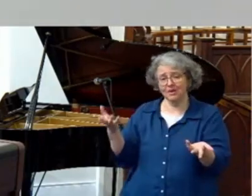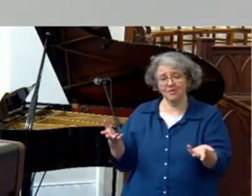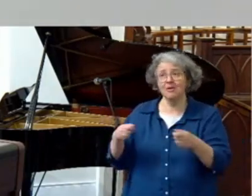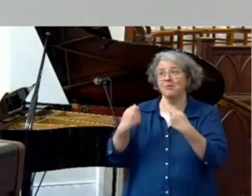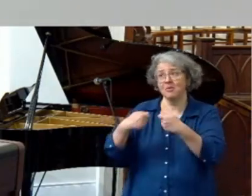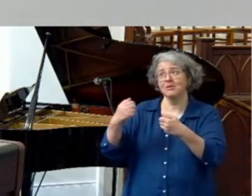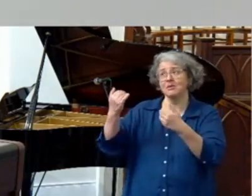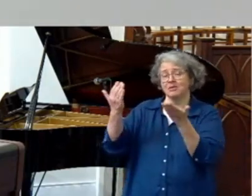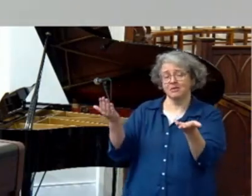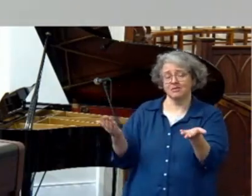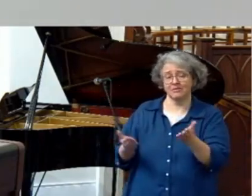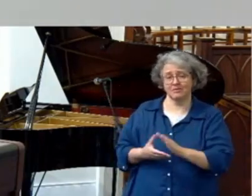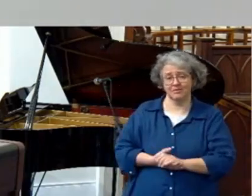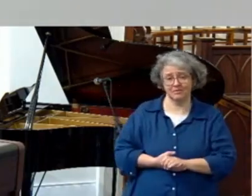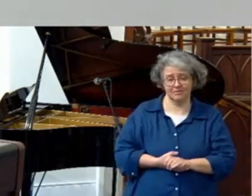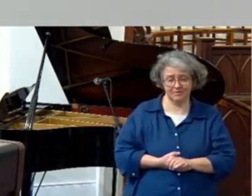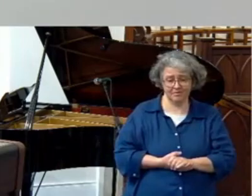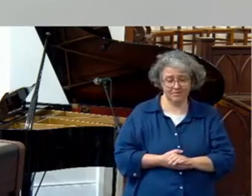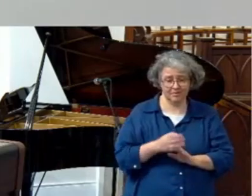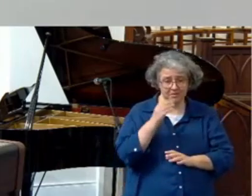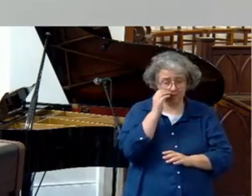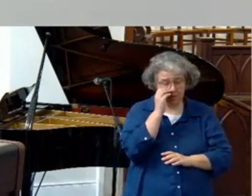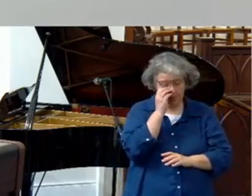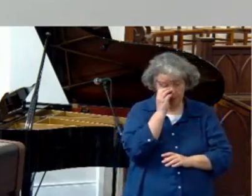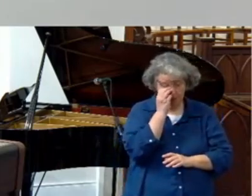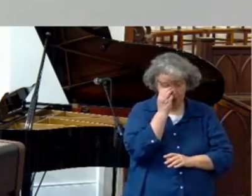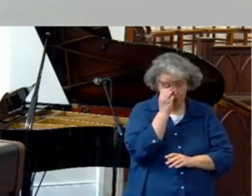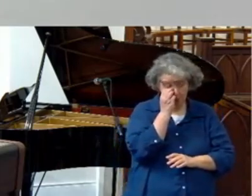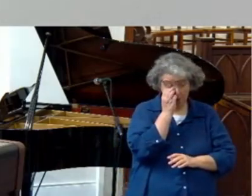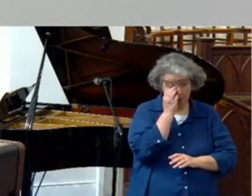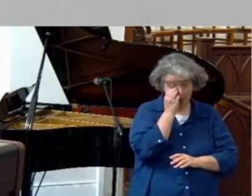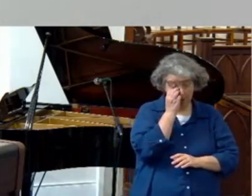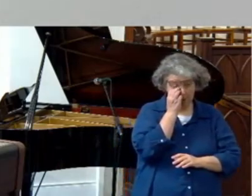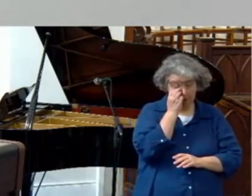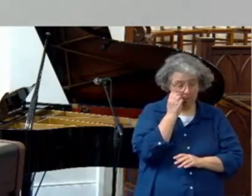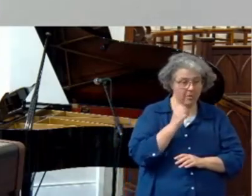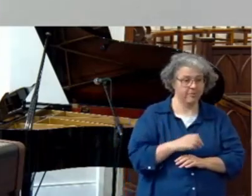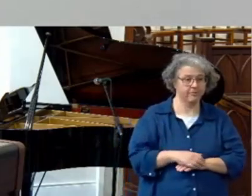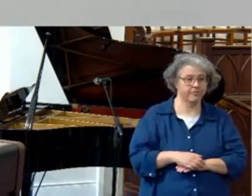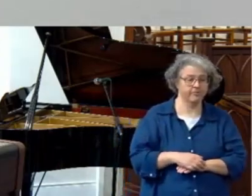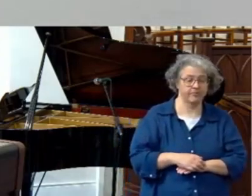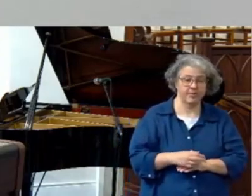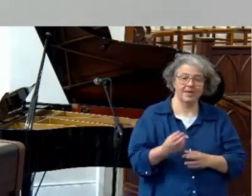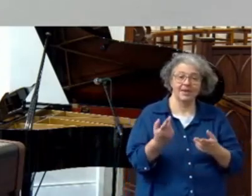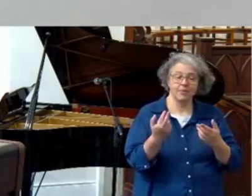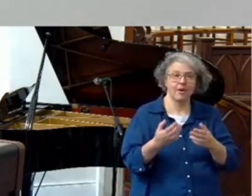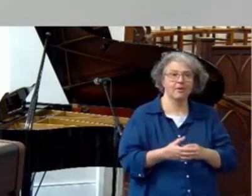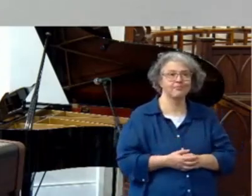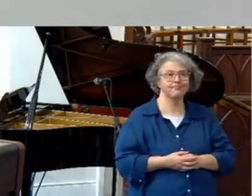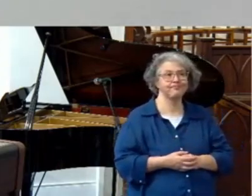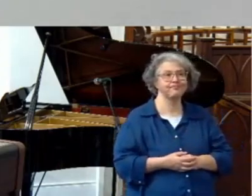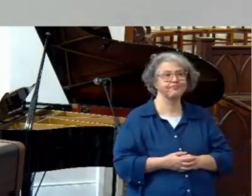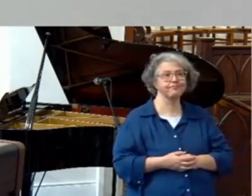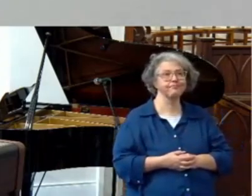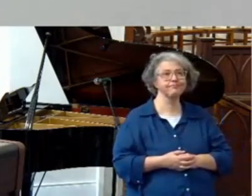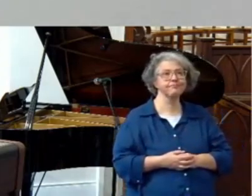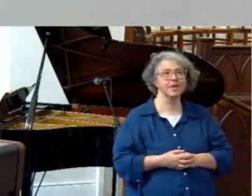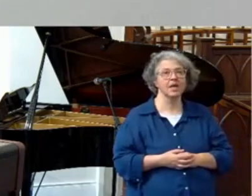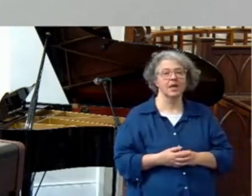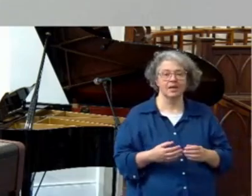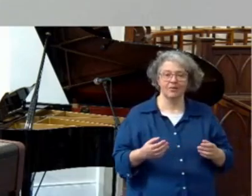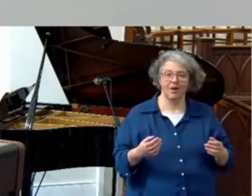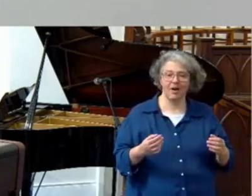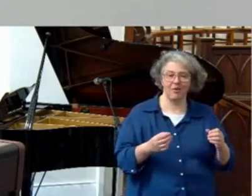Salmo 103, também escreve, quanto ao homem, os seus dias são sim como a relva, como a flor do campo,